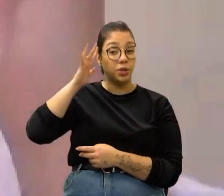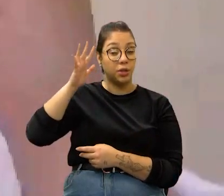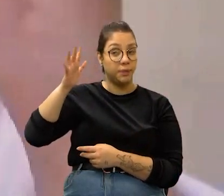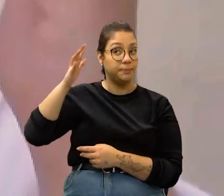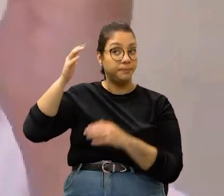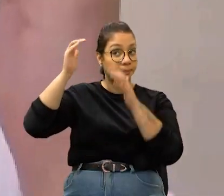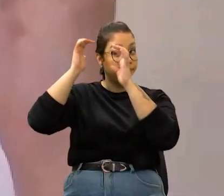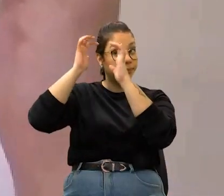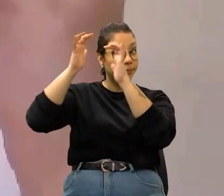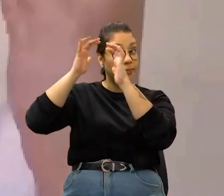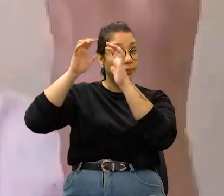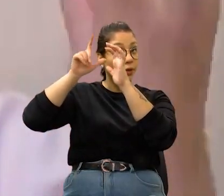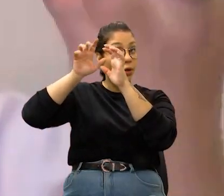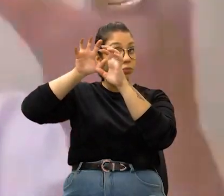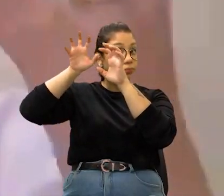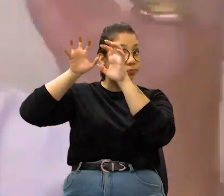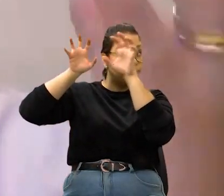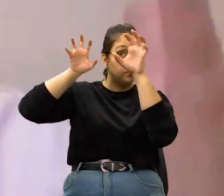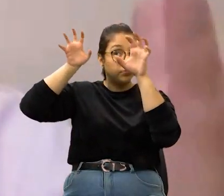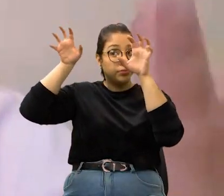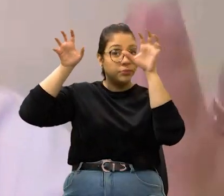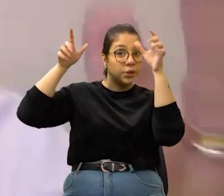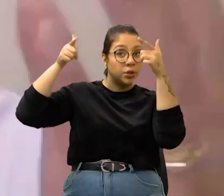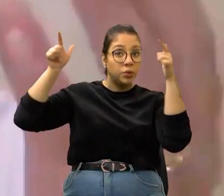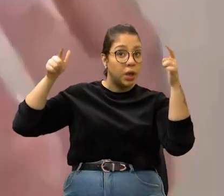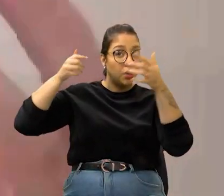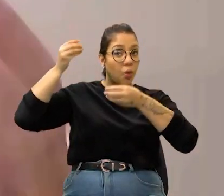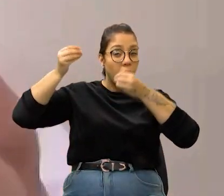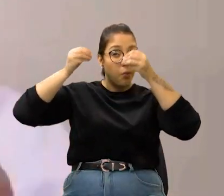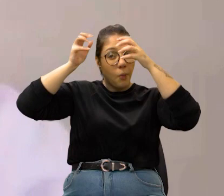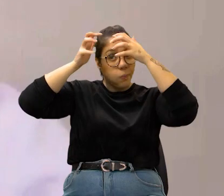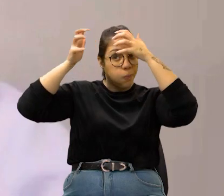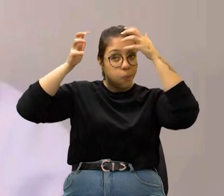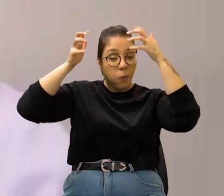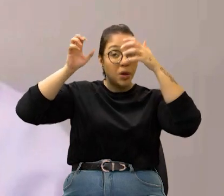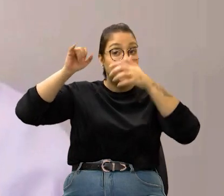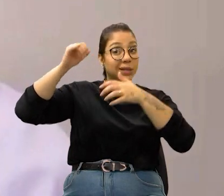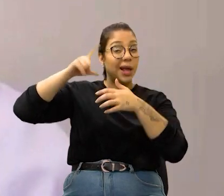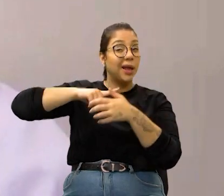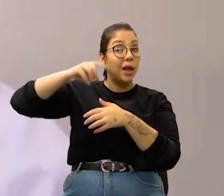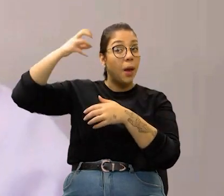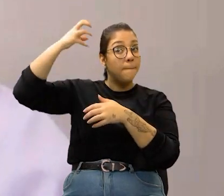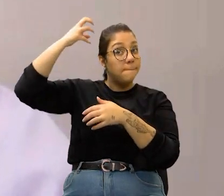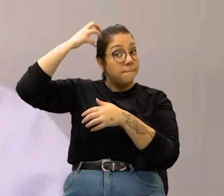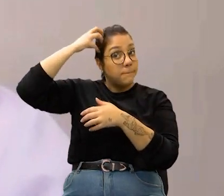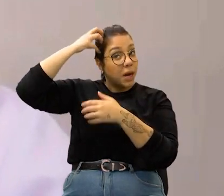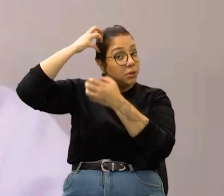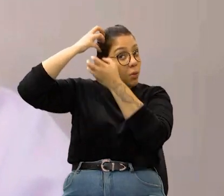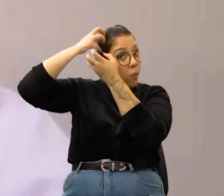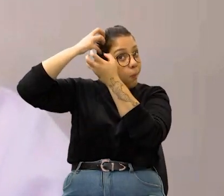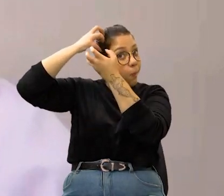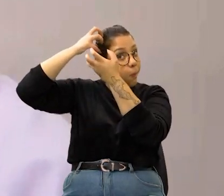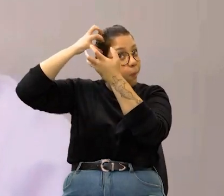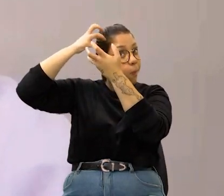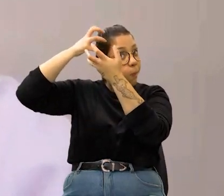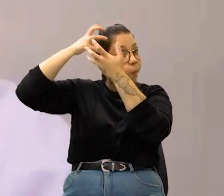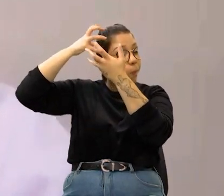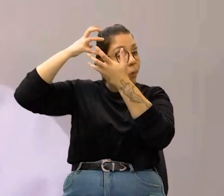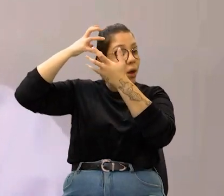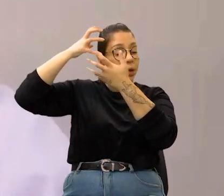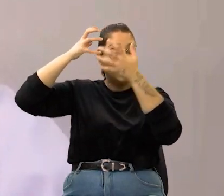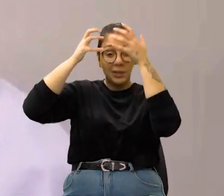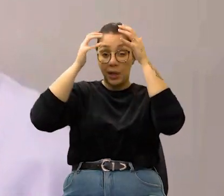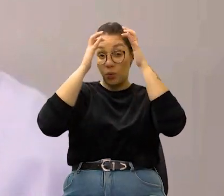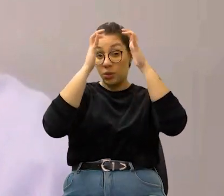nosso cérebro não tem muito para onde ele expandir, né? Então, ali, se você tem uma massa que está criando